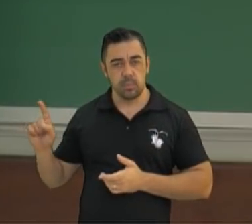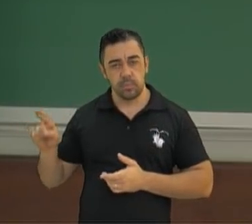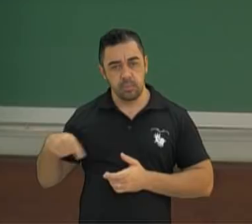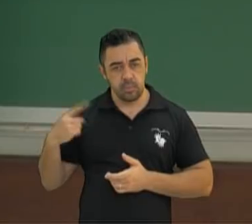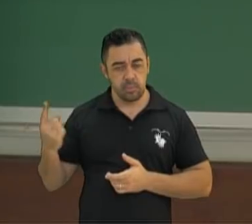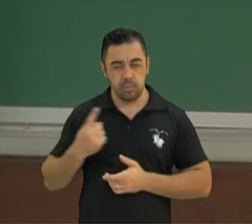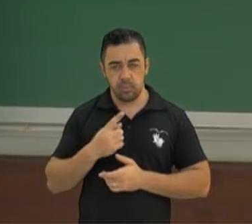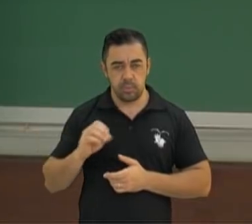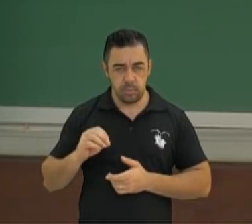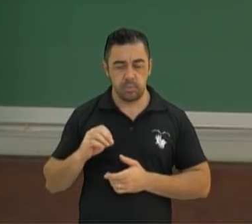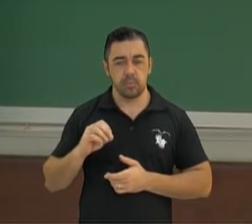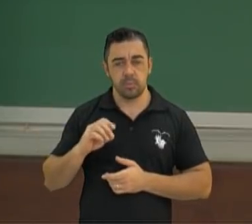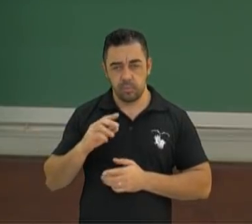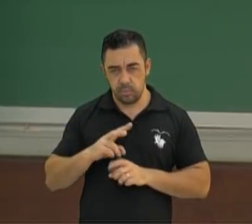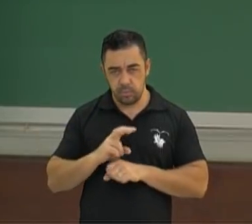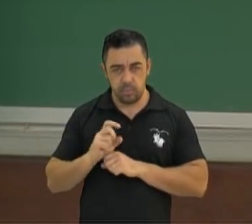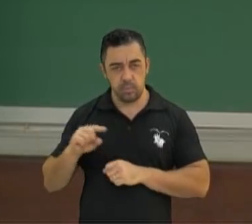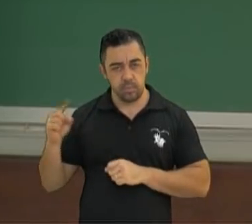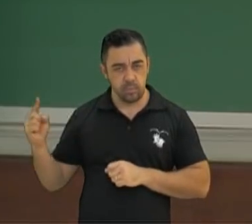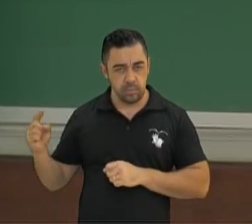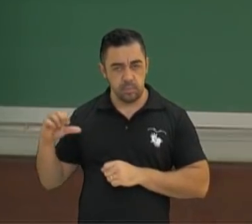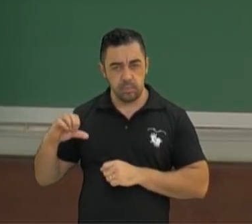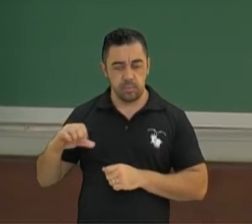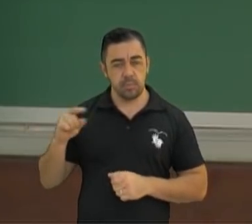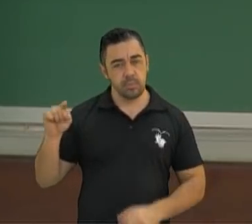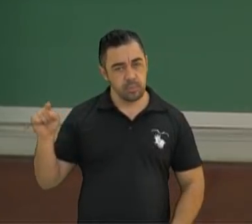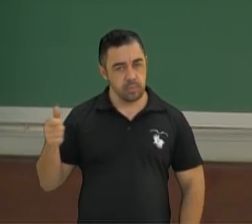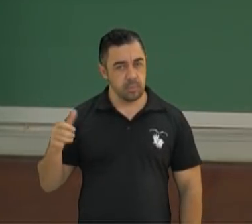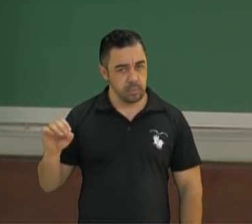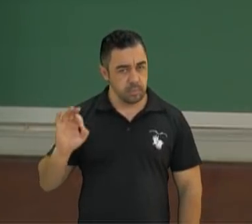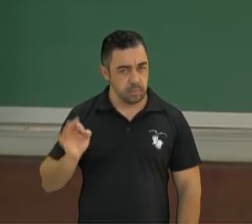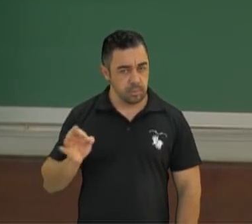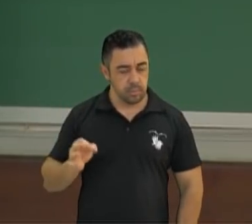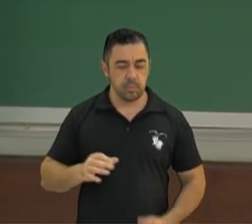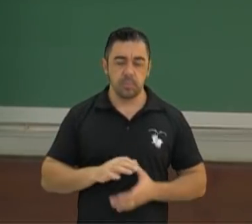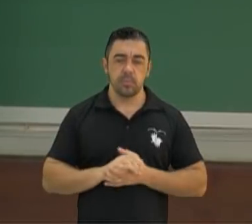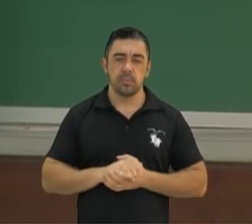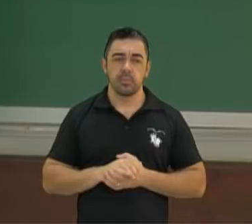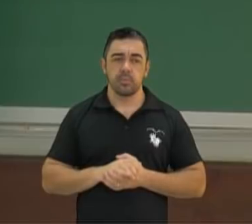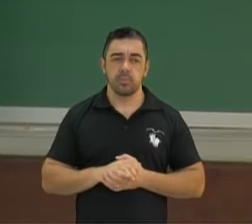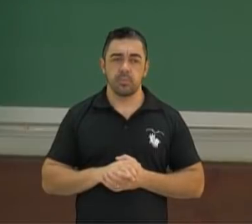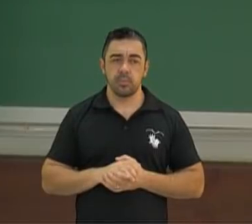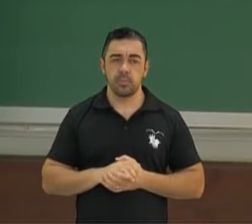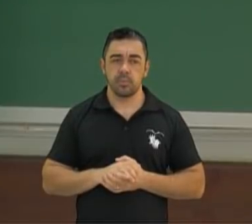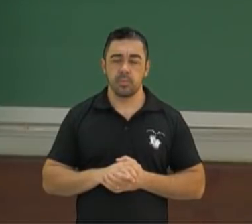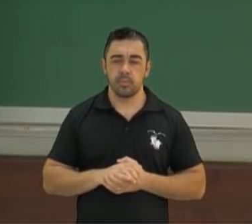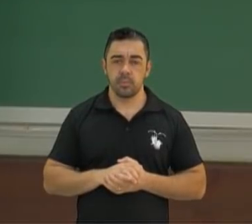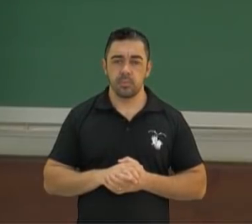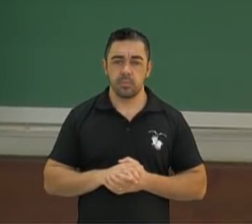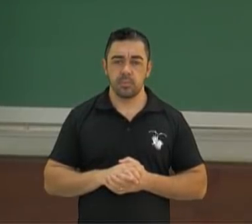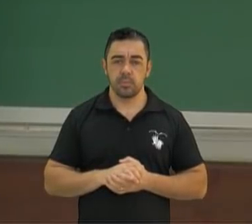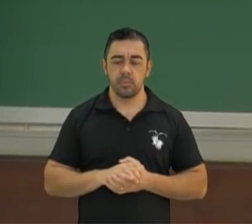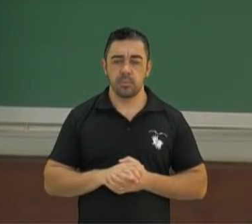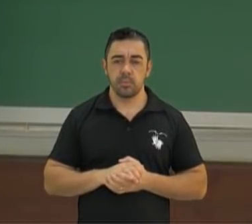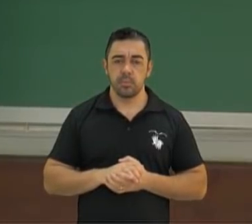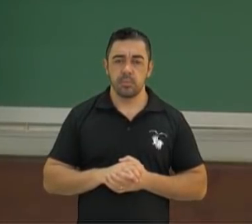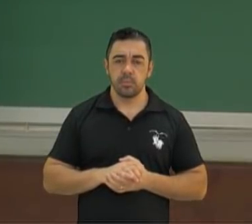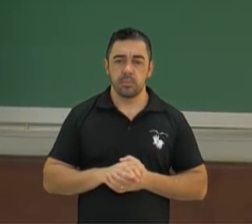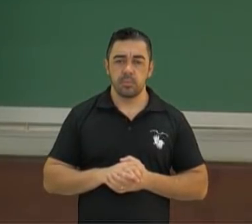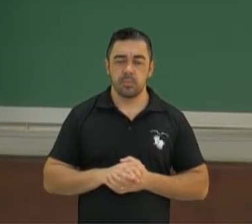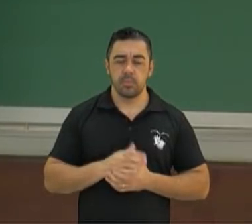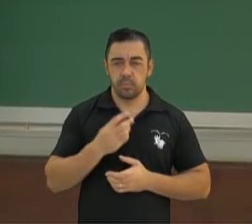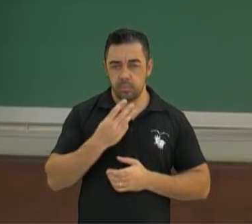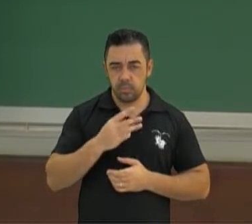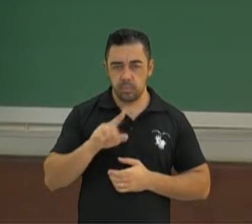virou 10, emprestou 1, ficou 9 e aqui ficou 10, tá? 0 tira 0, 0. Então, vai